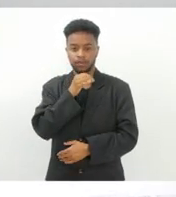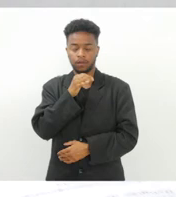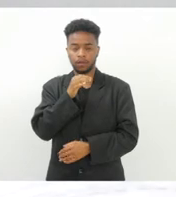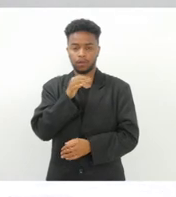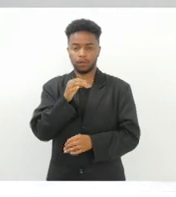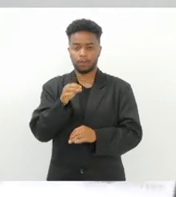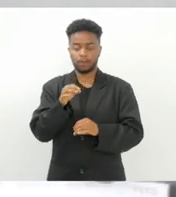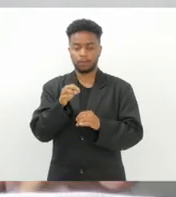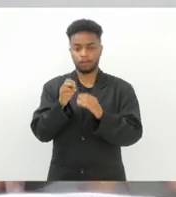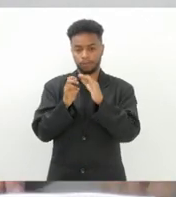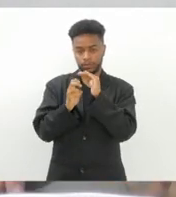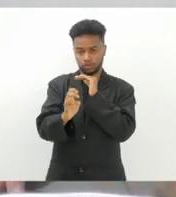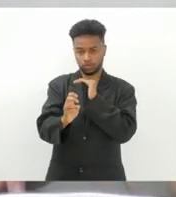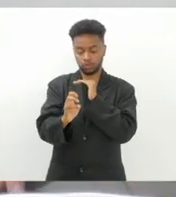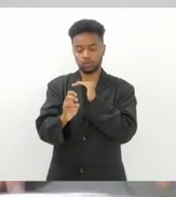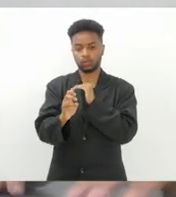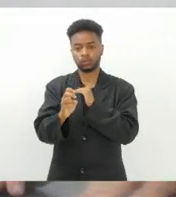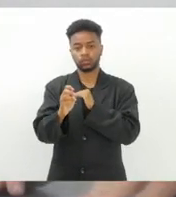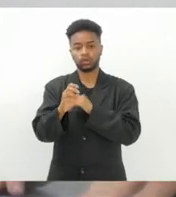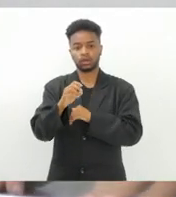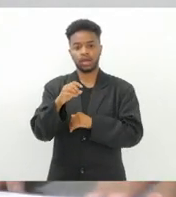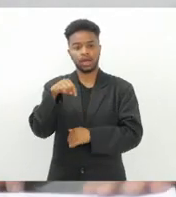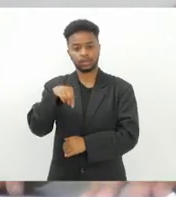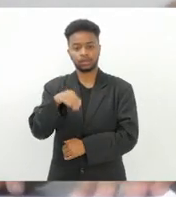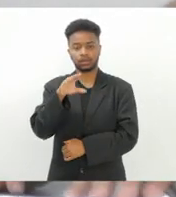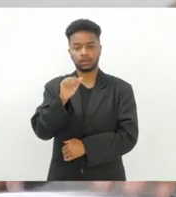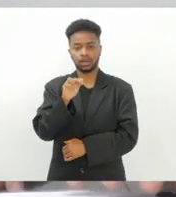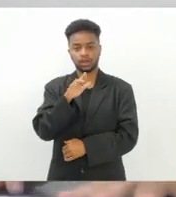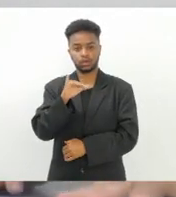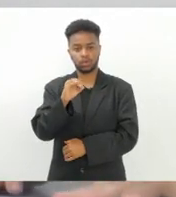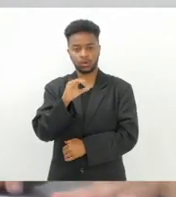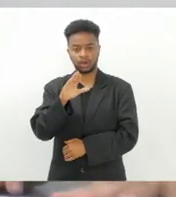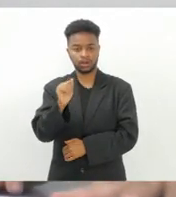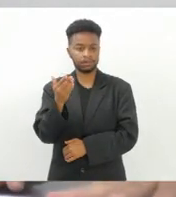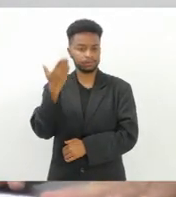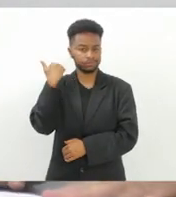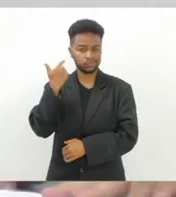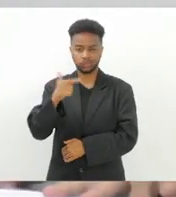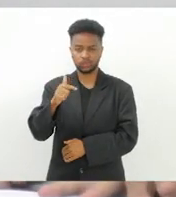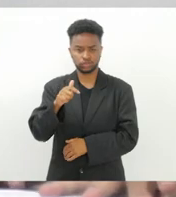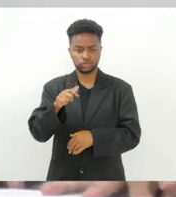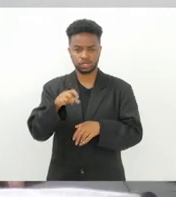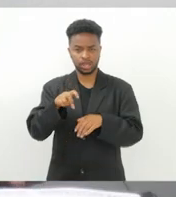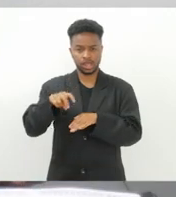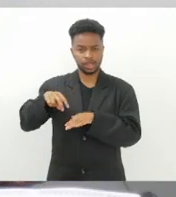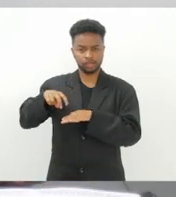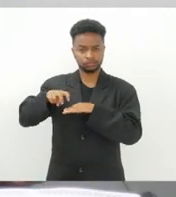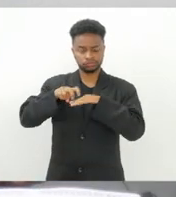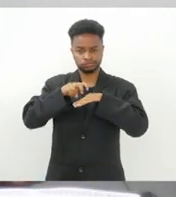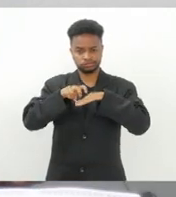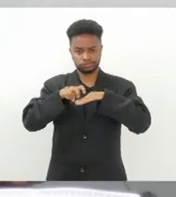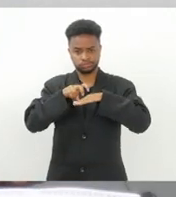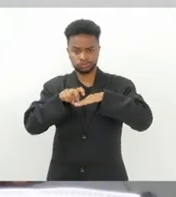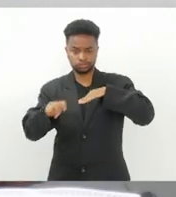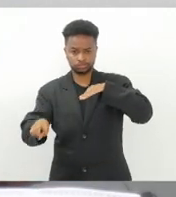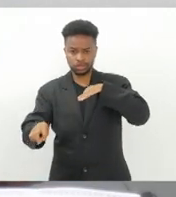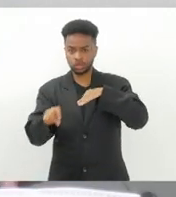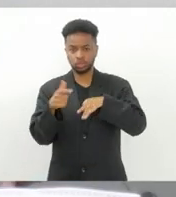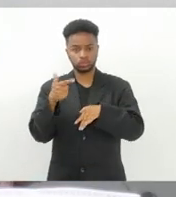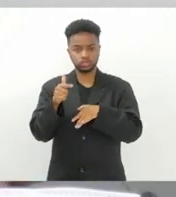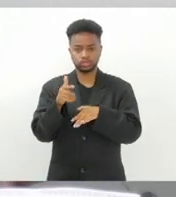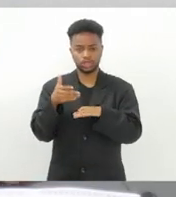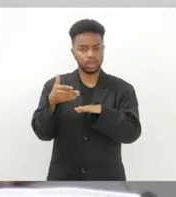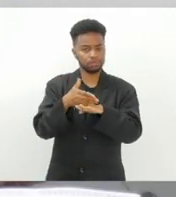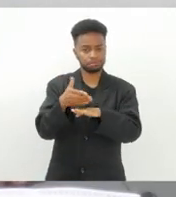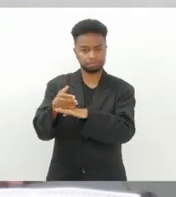Carioca. Na época, não tinha a escada rolante, não tinha acesso, com a então